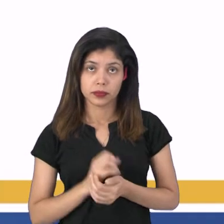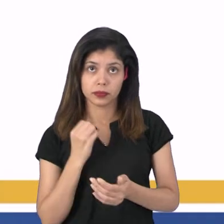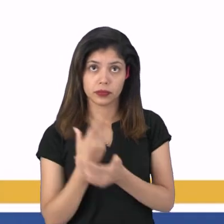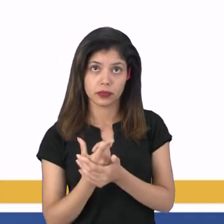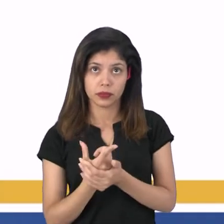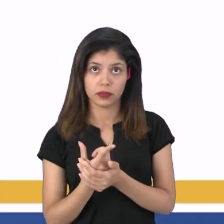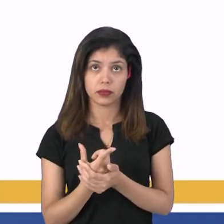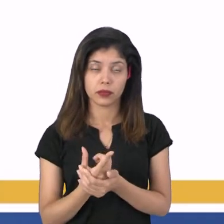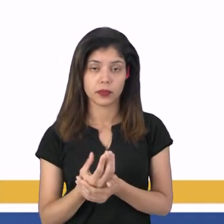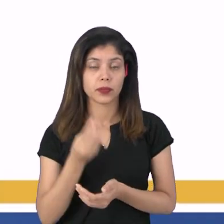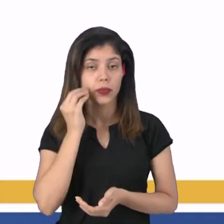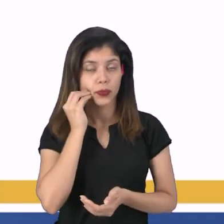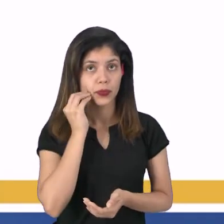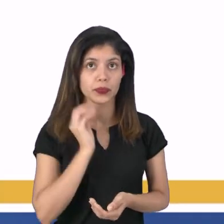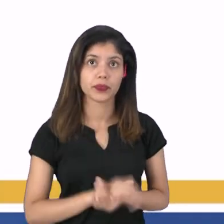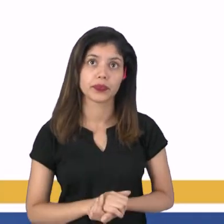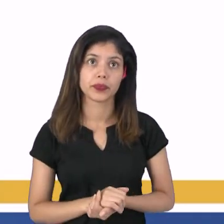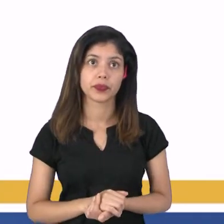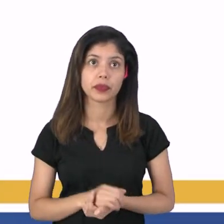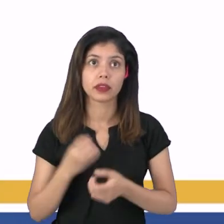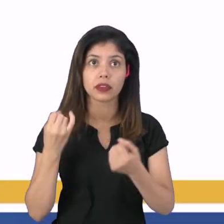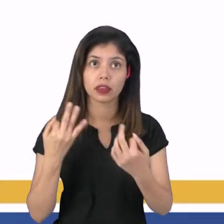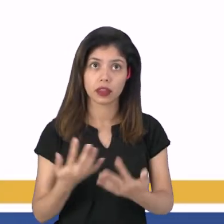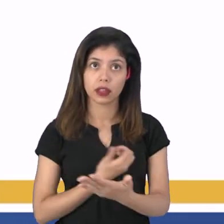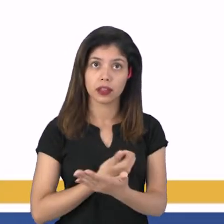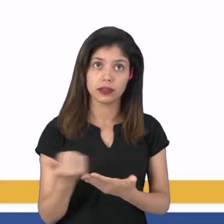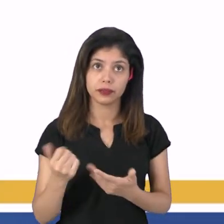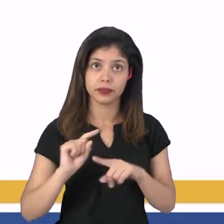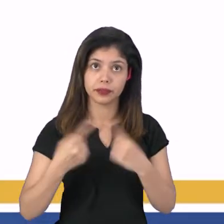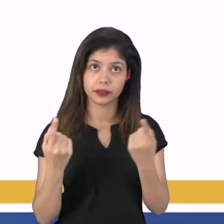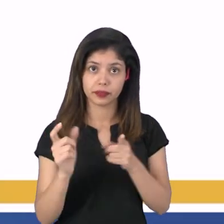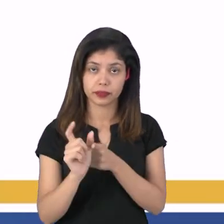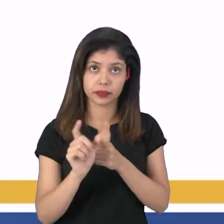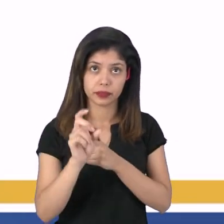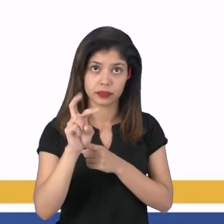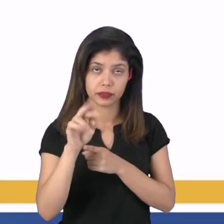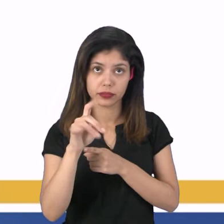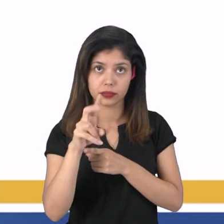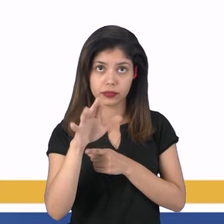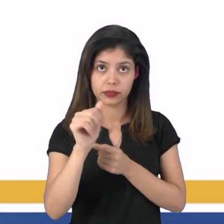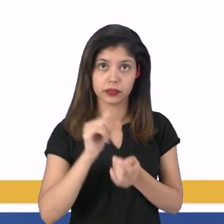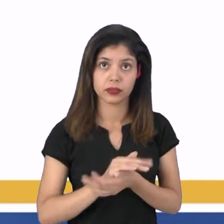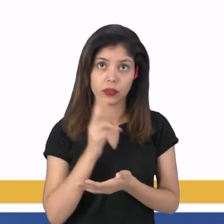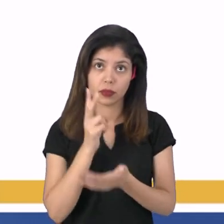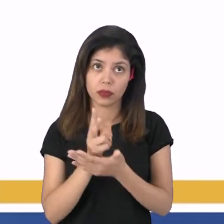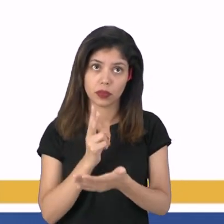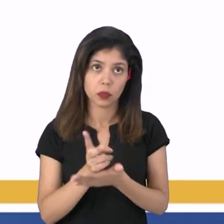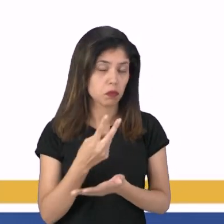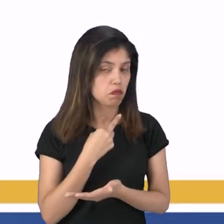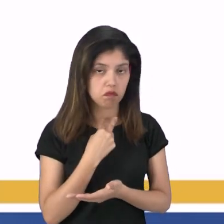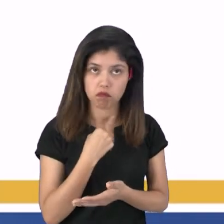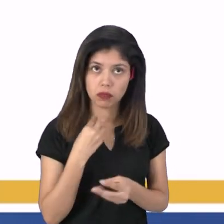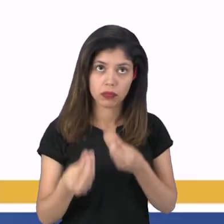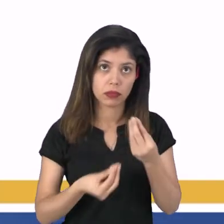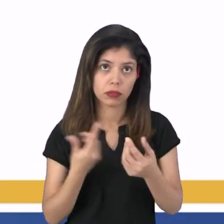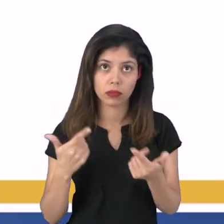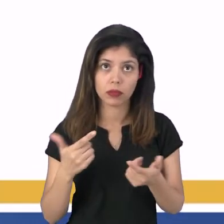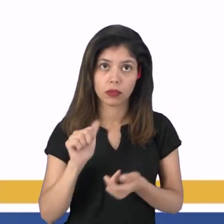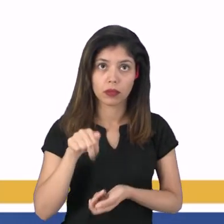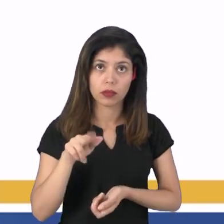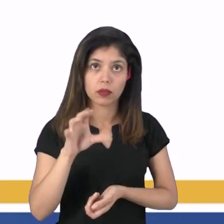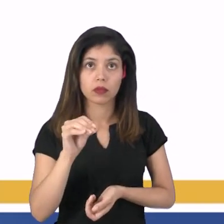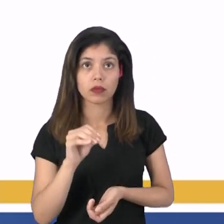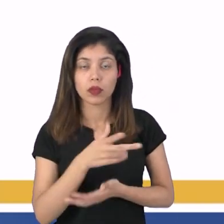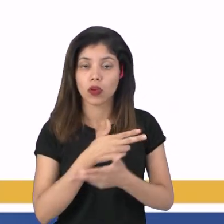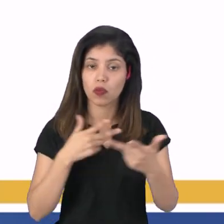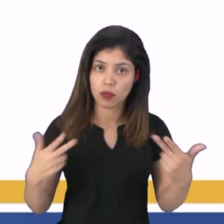temos compra e beijo. Eles indicam ações, logo, são palavras derivadas. O mesmo não ocorre, porém, com a palavra